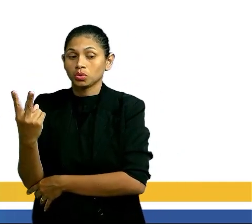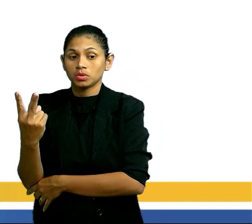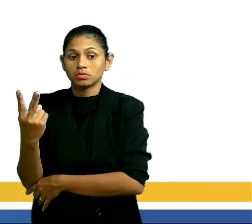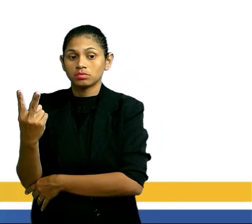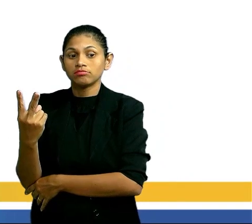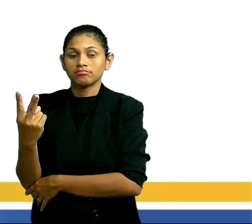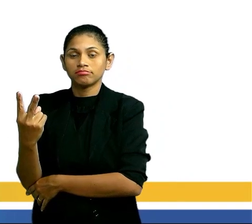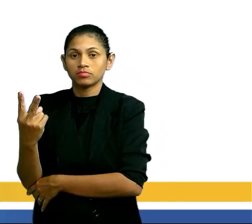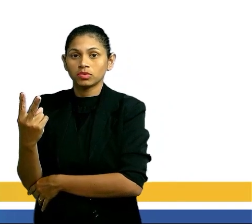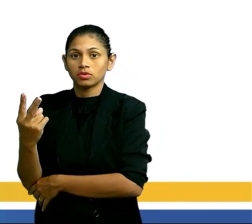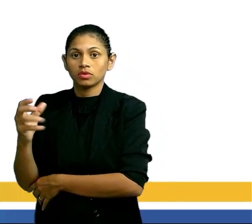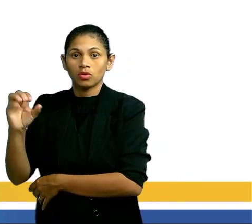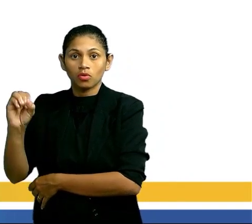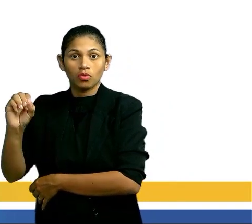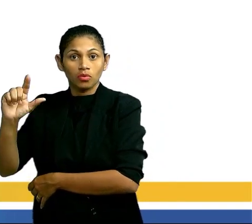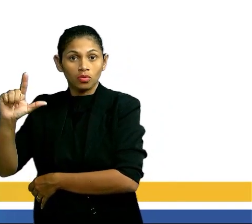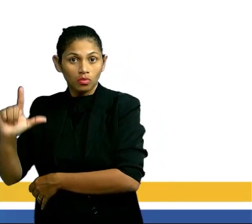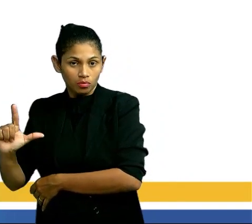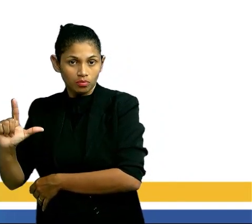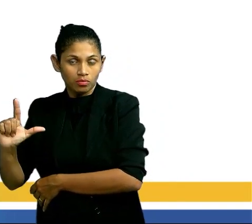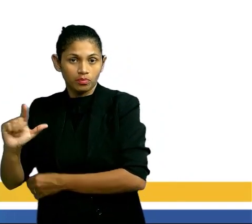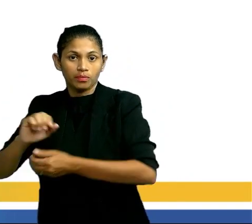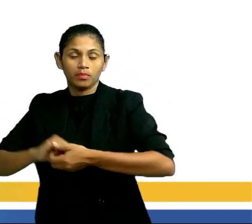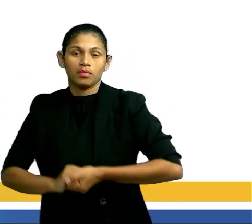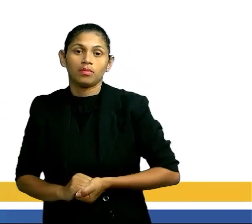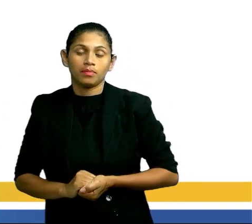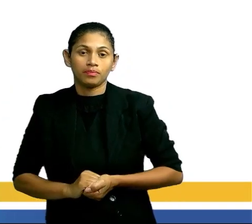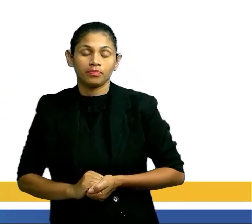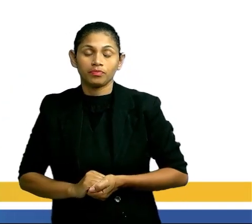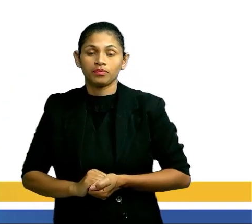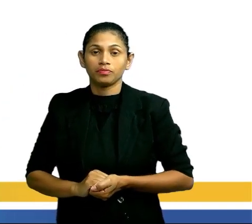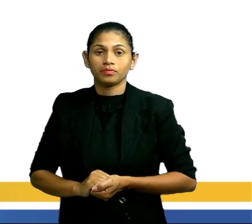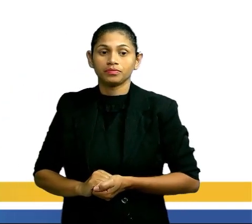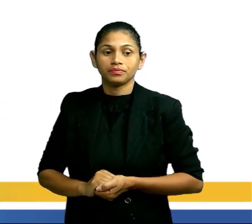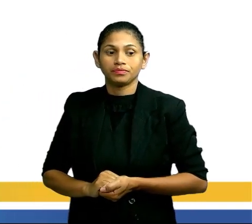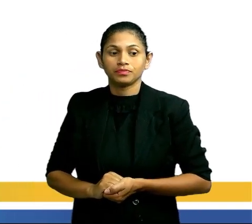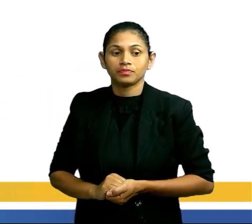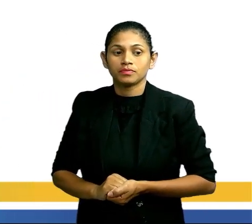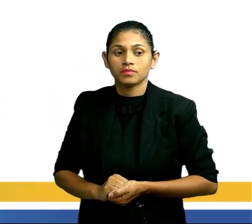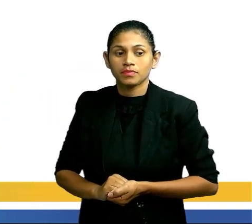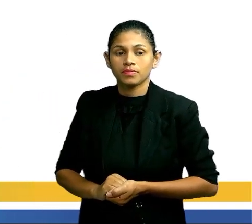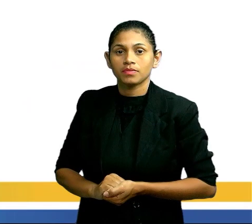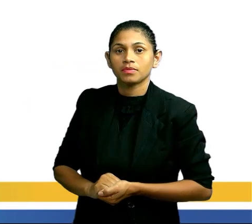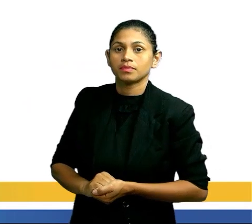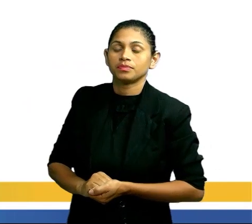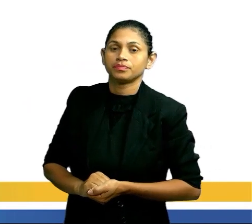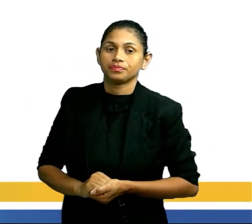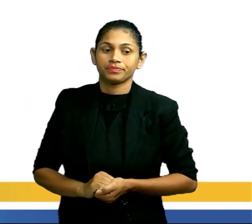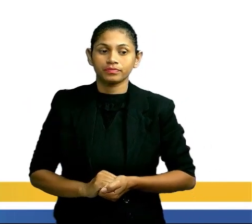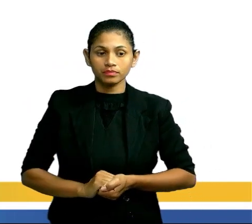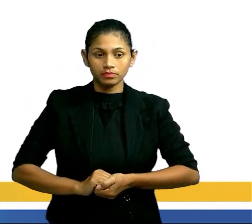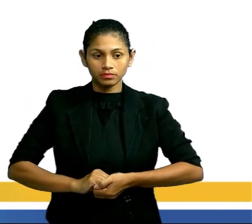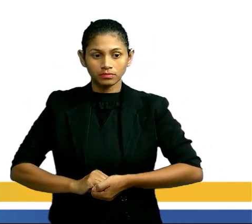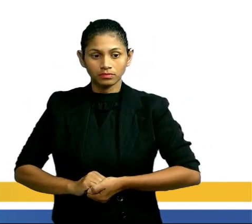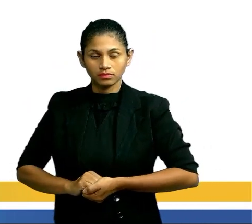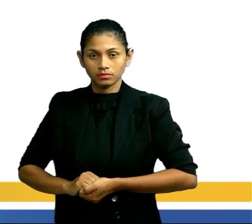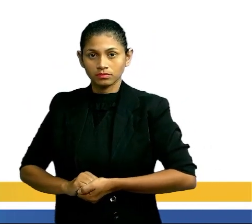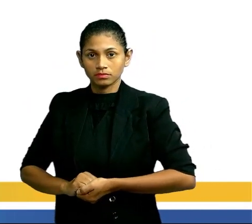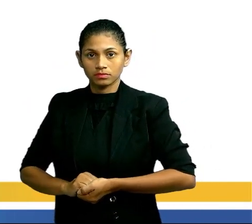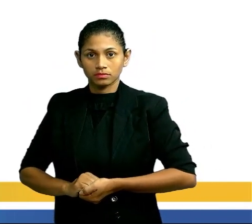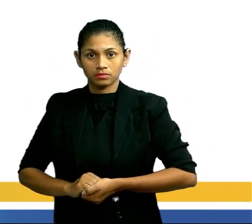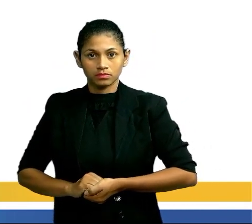número 2, então eu tenho aí um 2-ol. Então o nome da nossa cadeia é um 3,4 dimetil